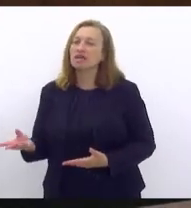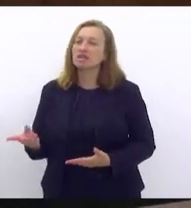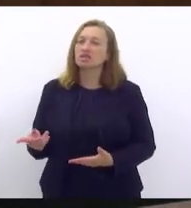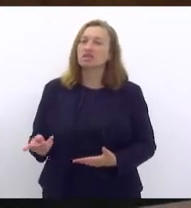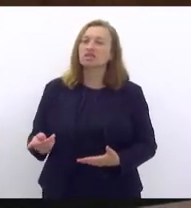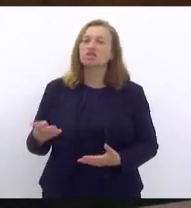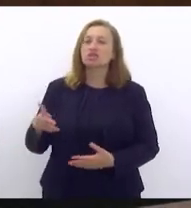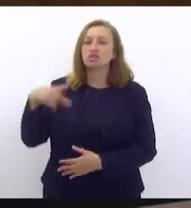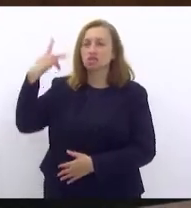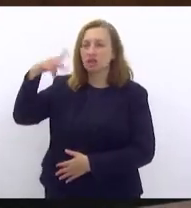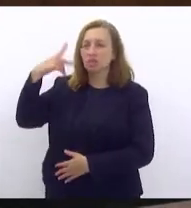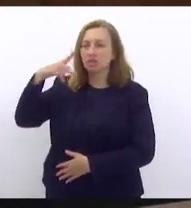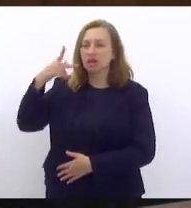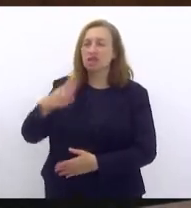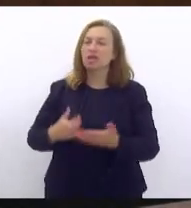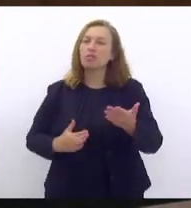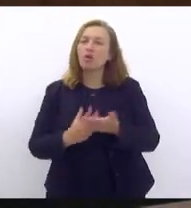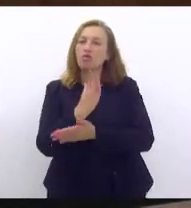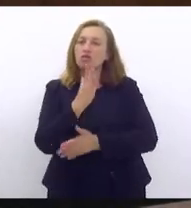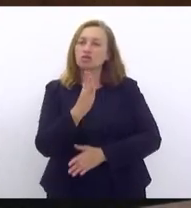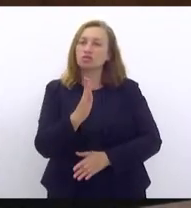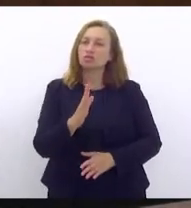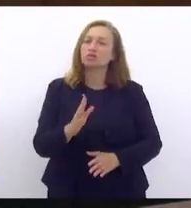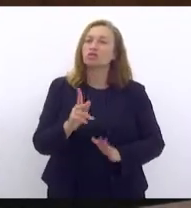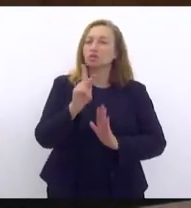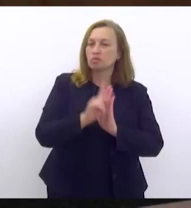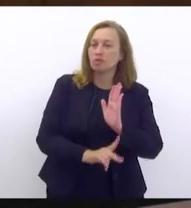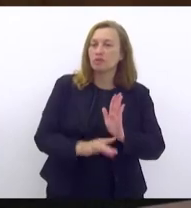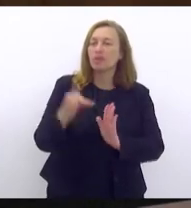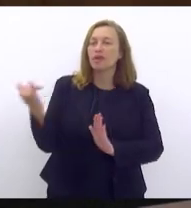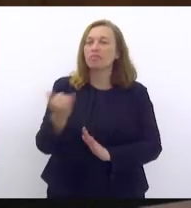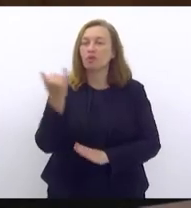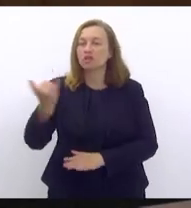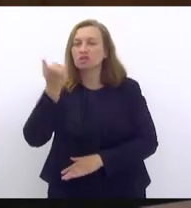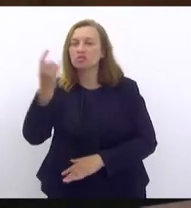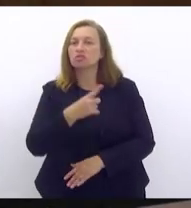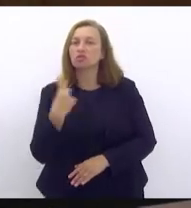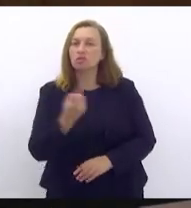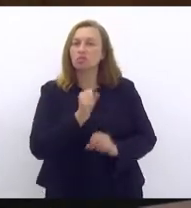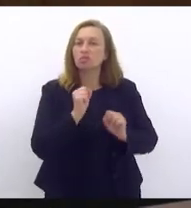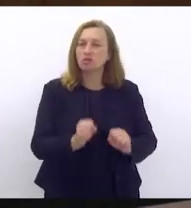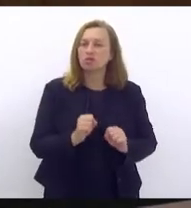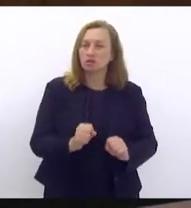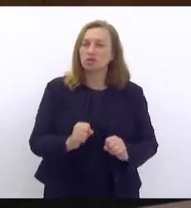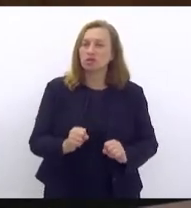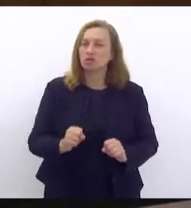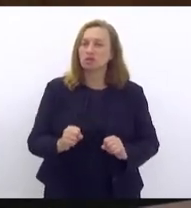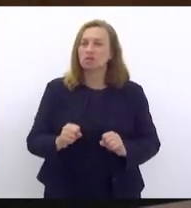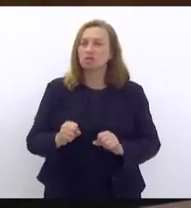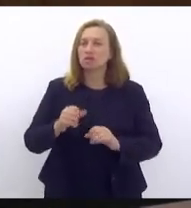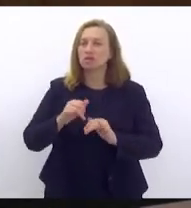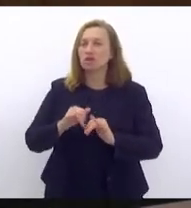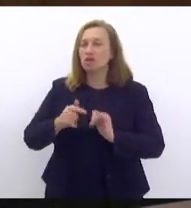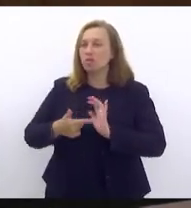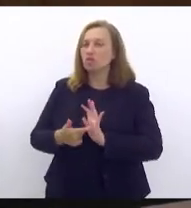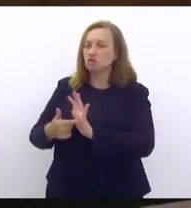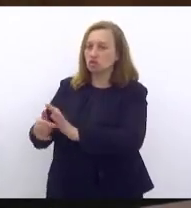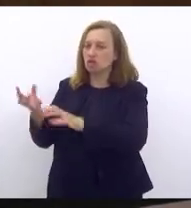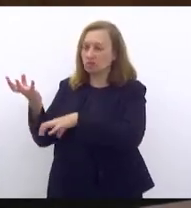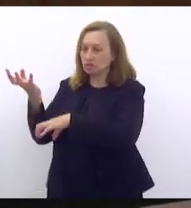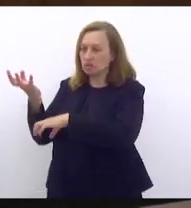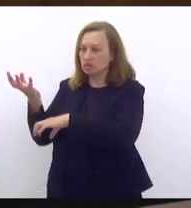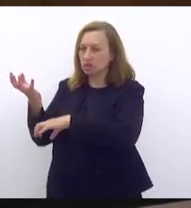do projeto. E acho que será um instrumento importante para que nós possamos sinalizar para o Congresso Nacional a importância